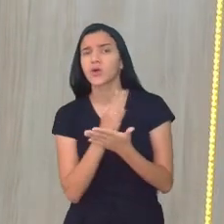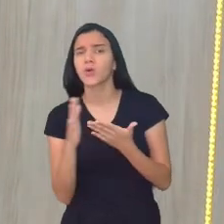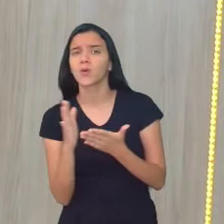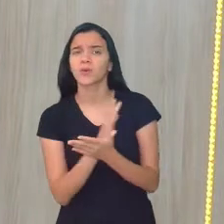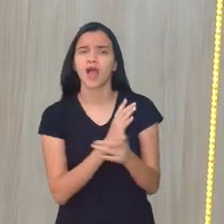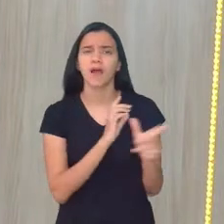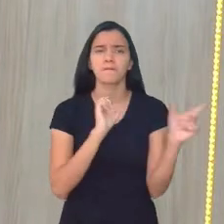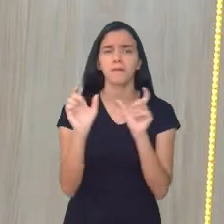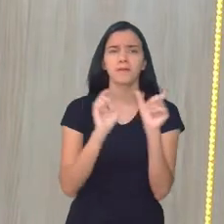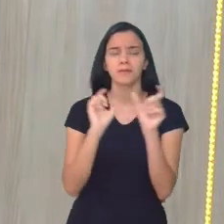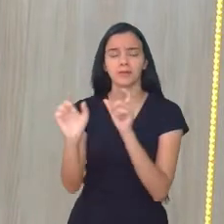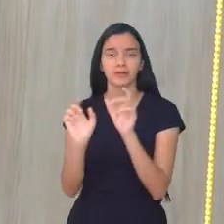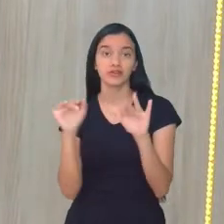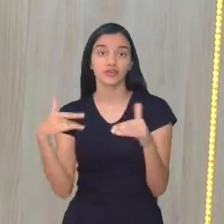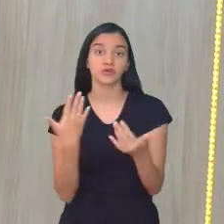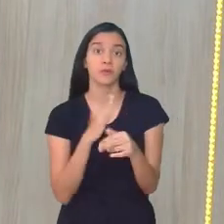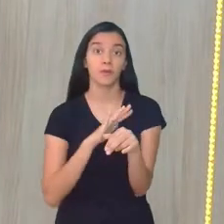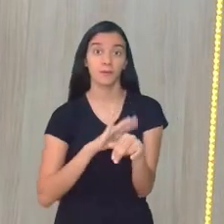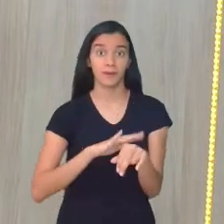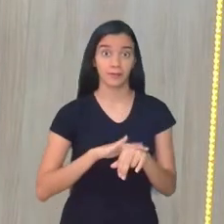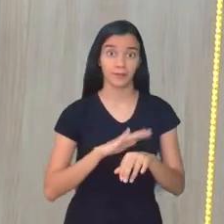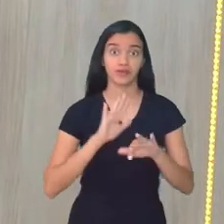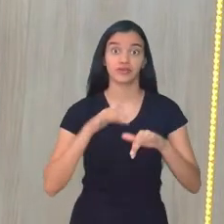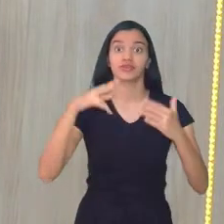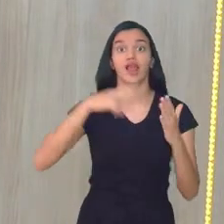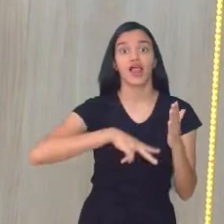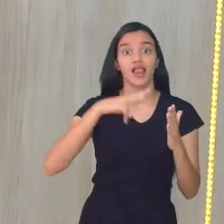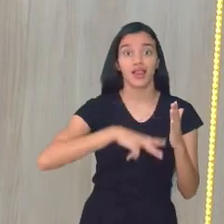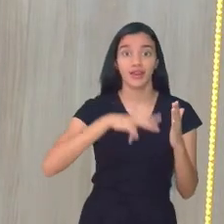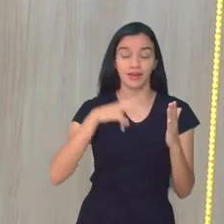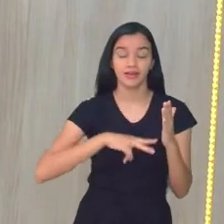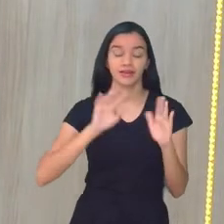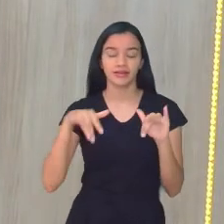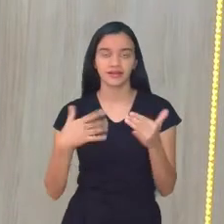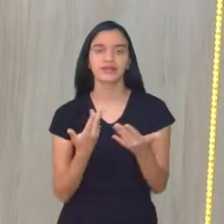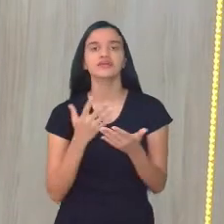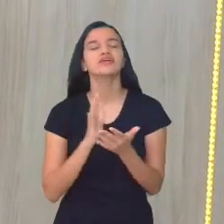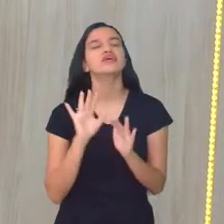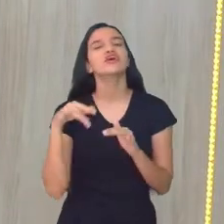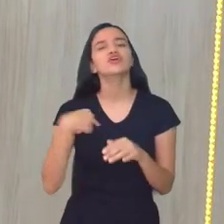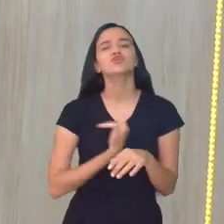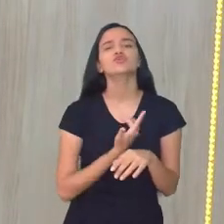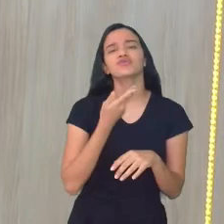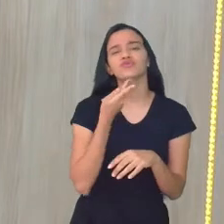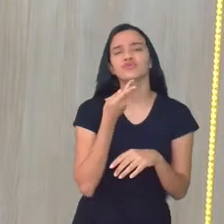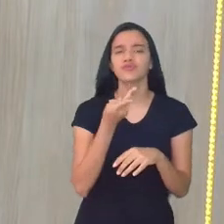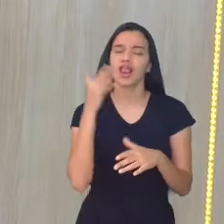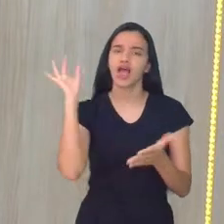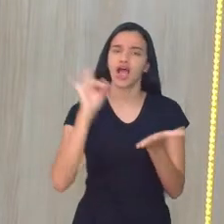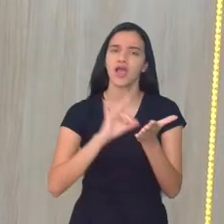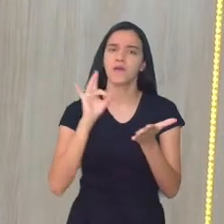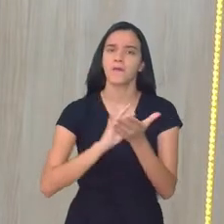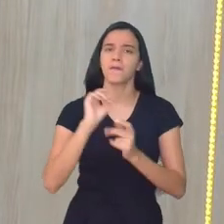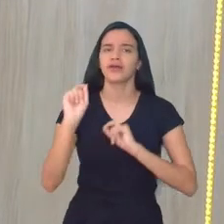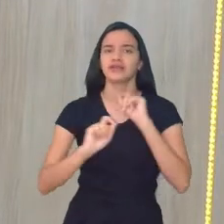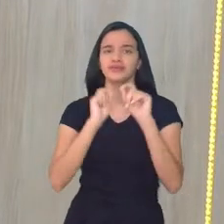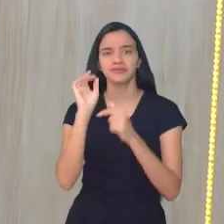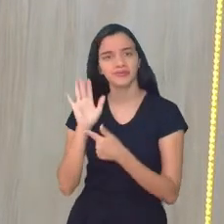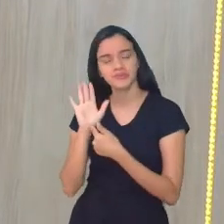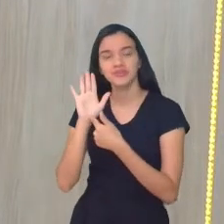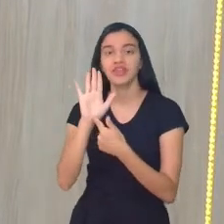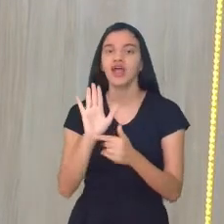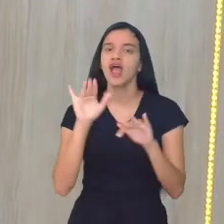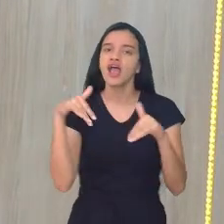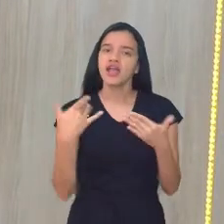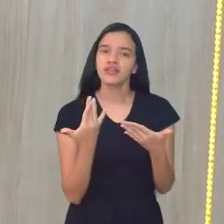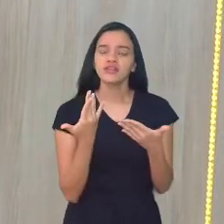siglas e na hora de lermos, ao invés da gente pronunciar as letras da sigla, a gente vai dizer realmente o que elas representam.